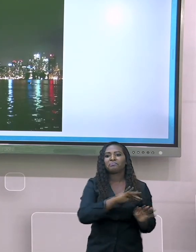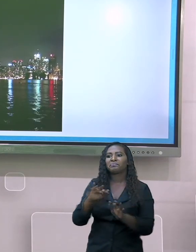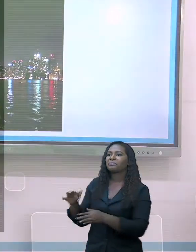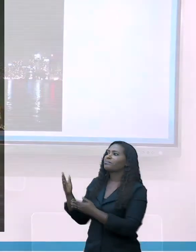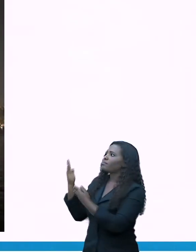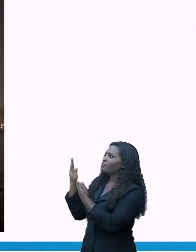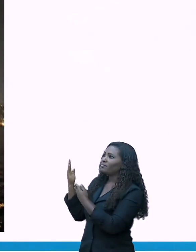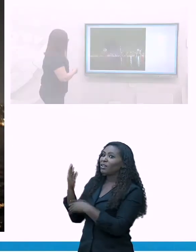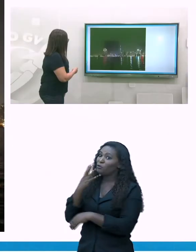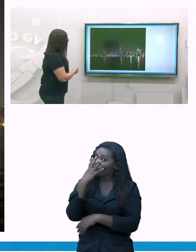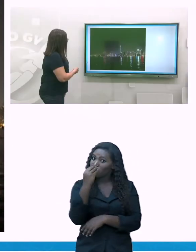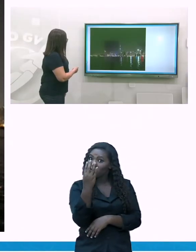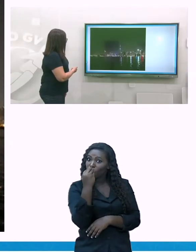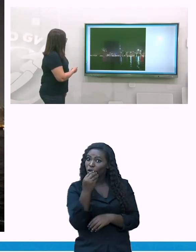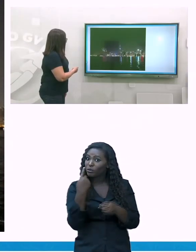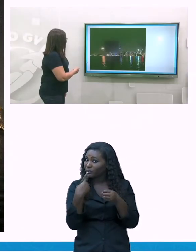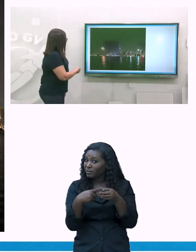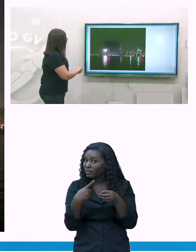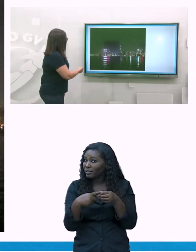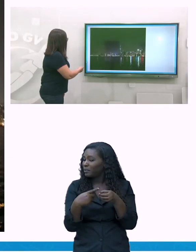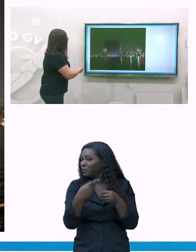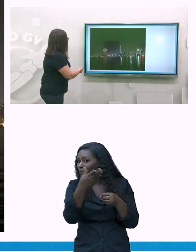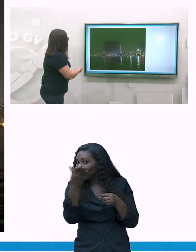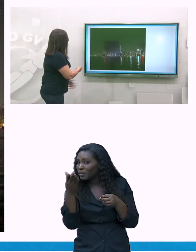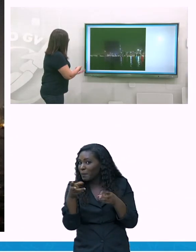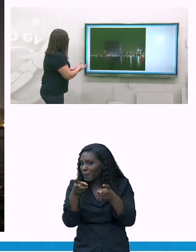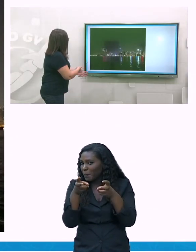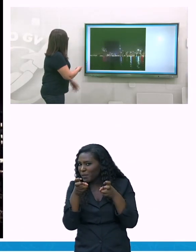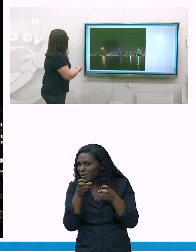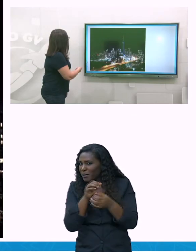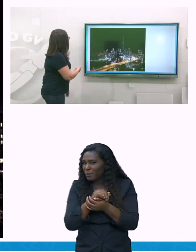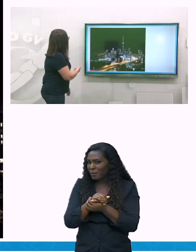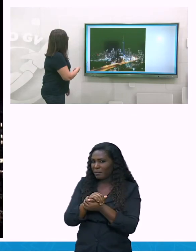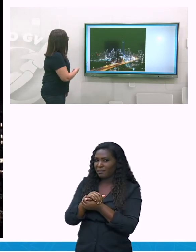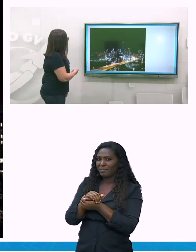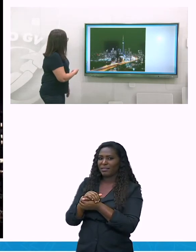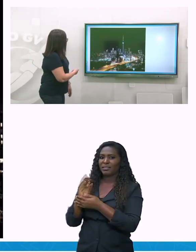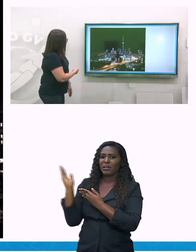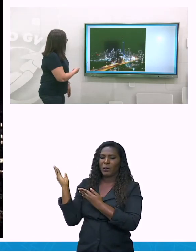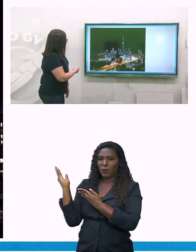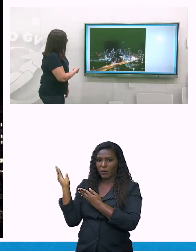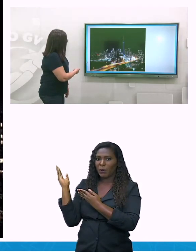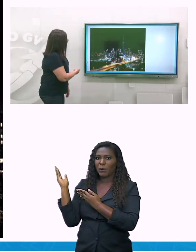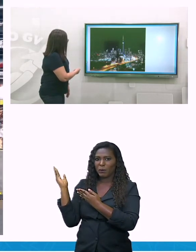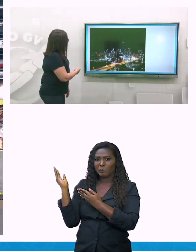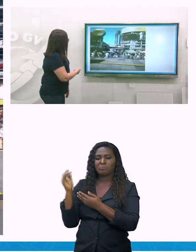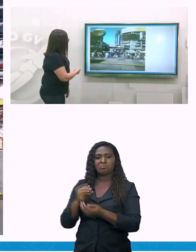Aqui uma foto para a gente ter uma visão da cidade, né?